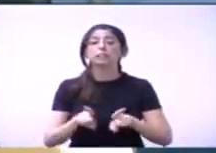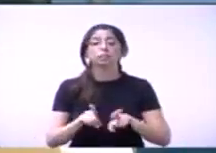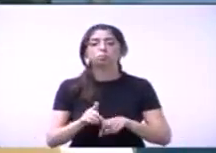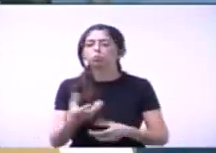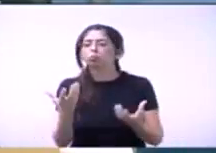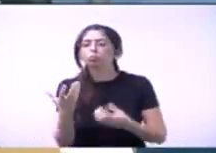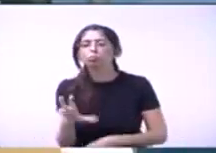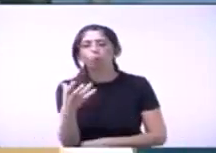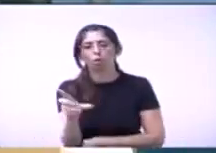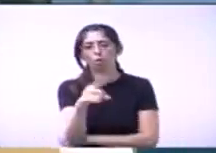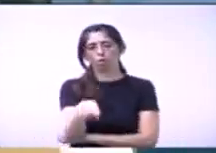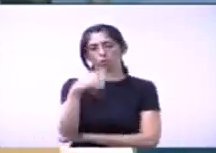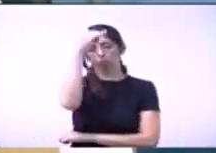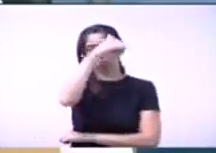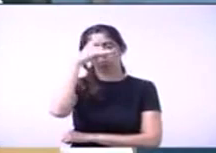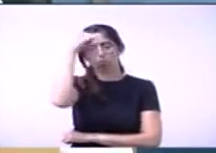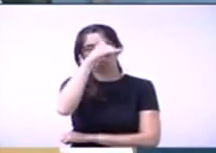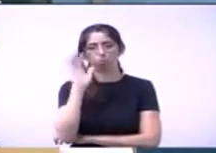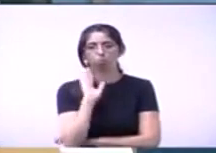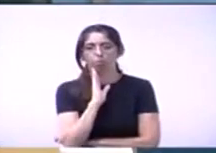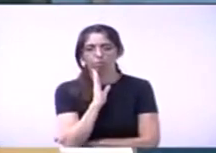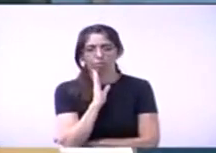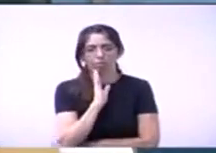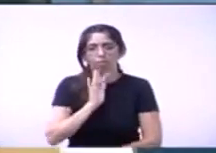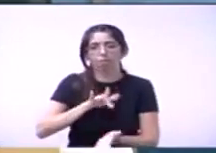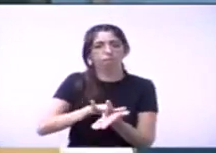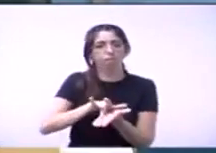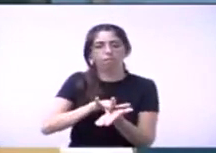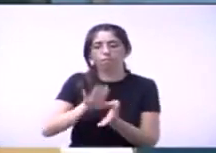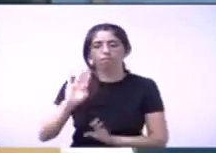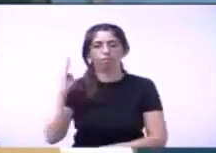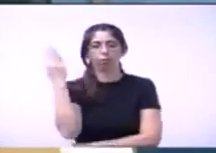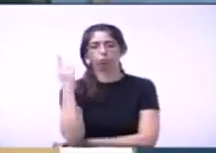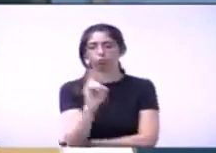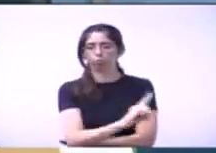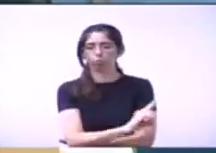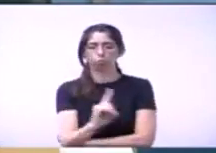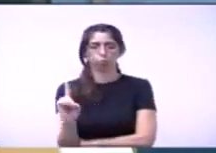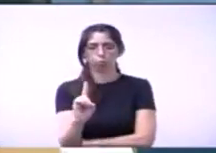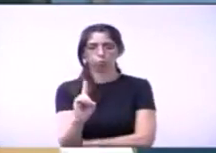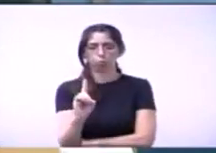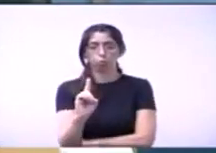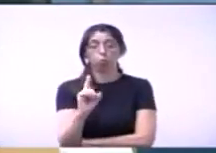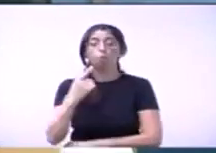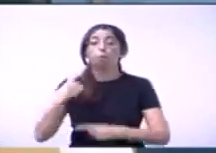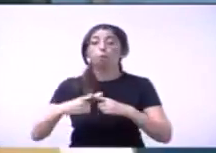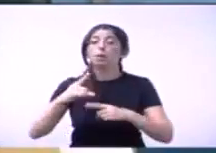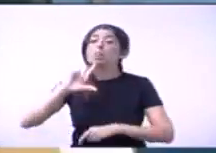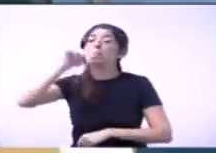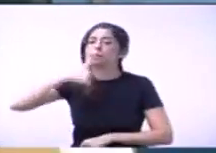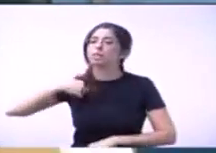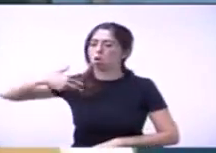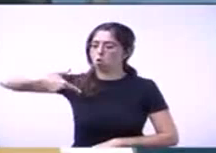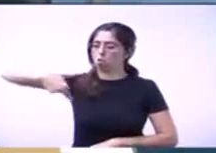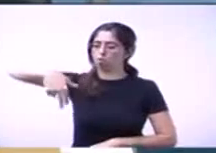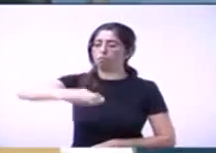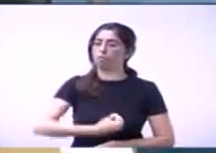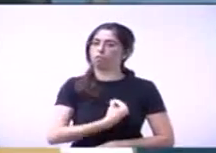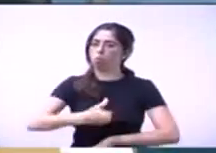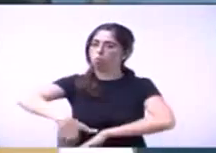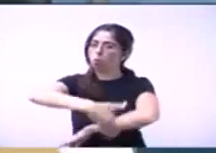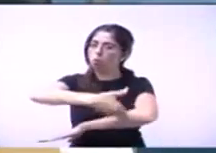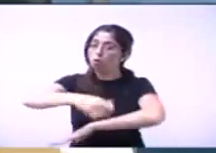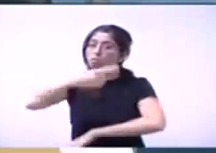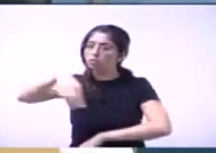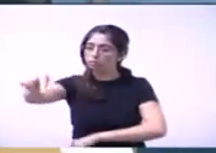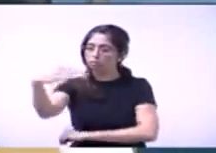vou enganar nenhum de vocês, porque amanhã eu vou estar andando nas ruas e vou ser cobrada por isso. Aqui no